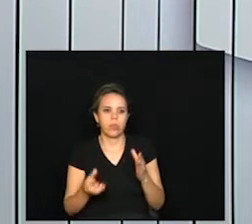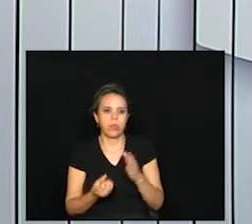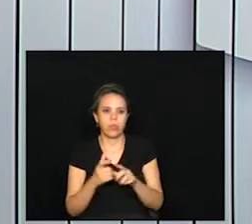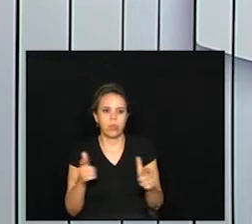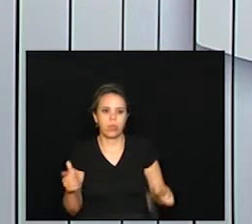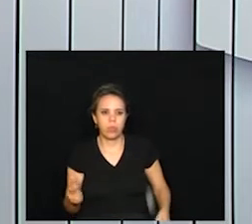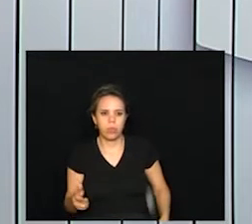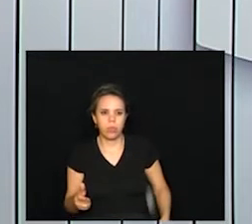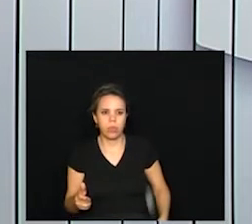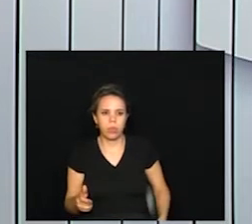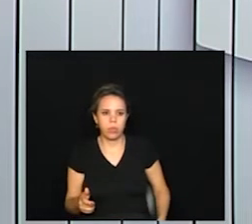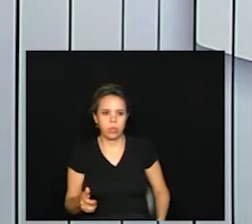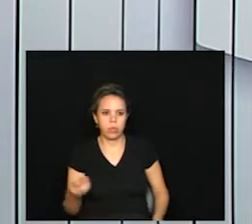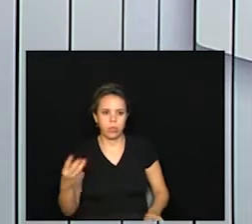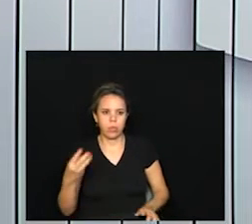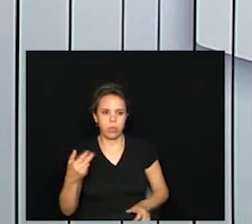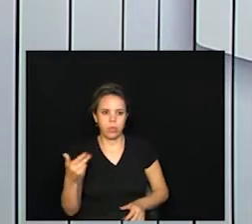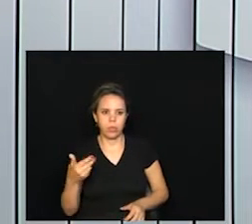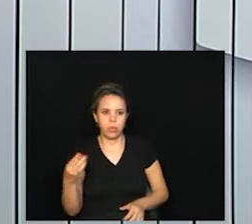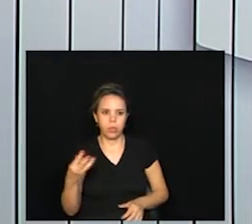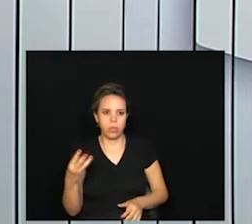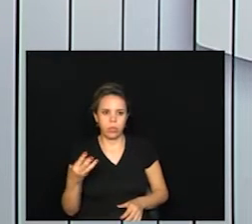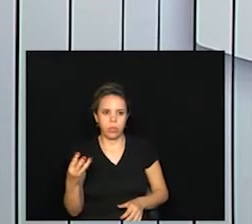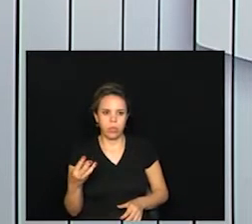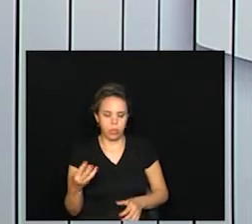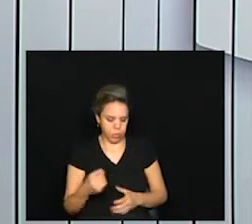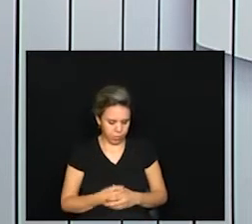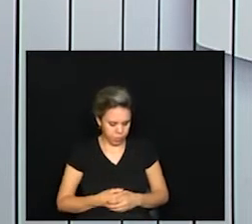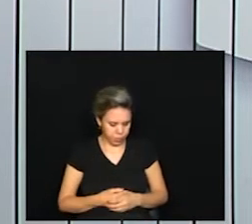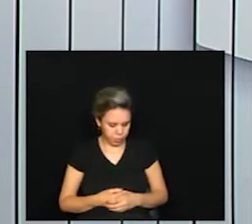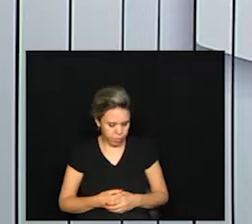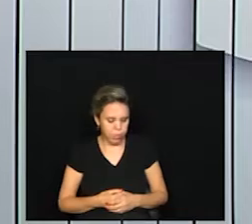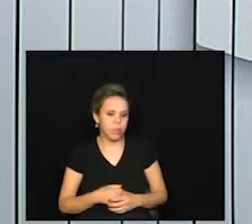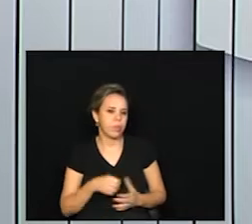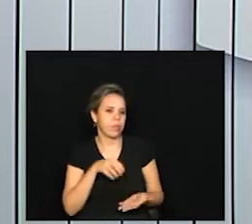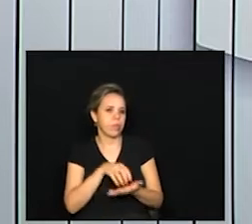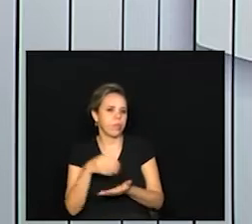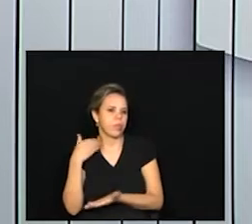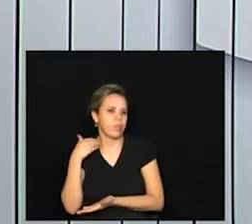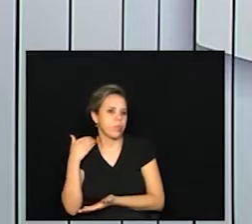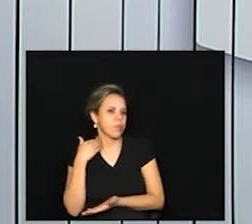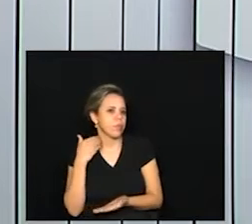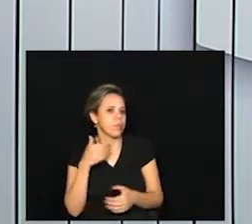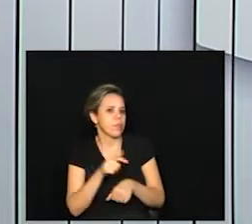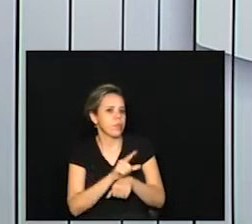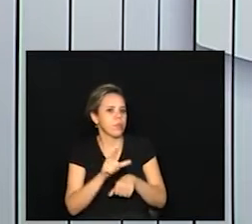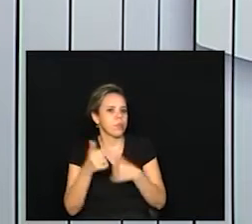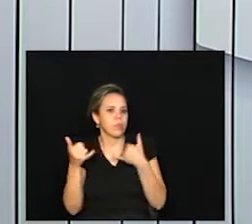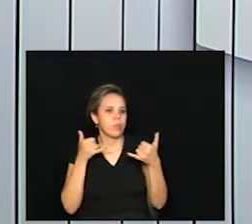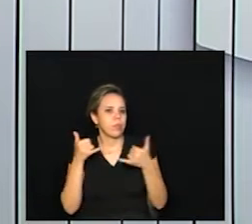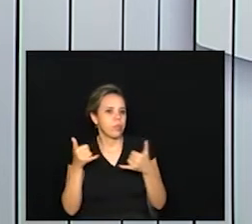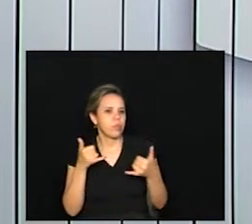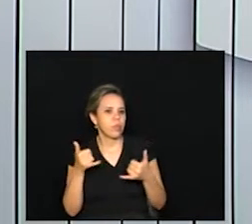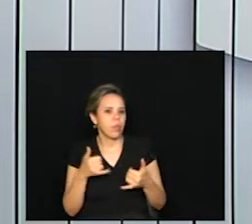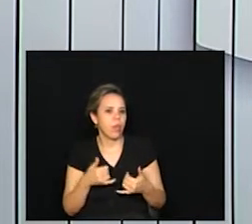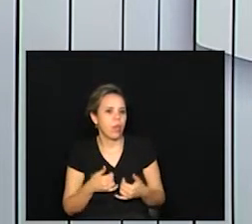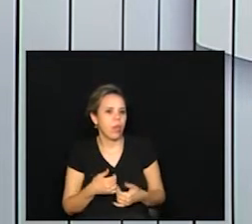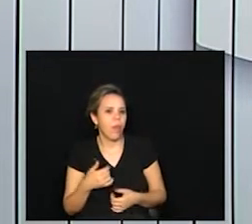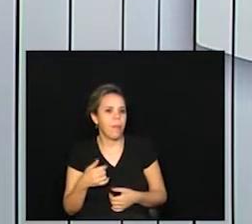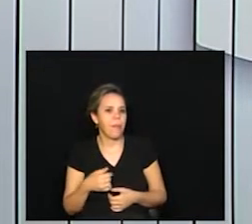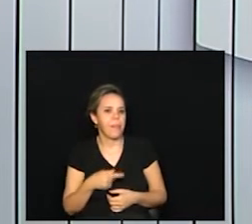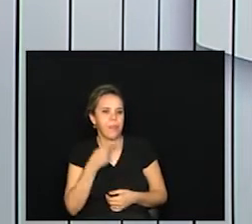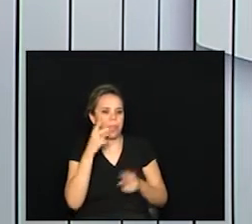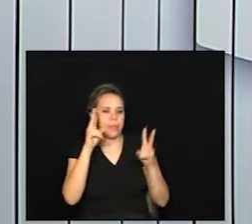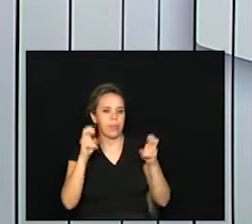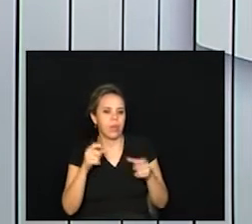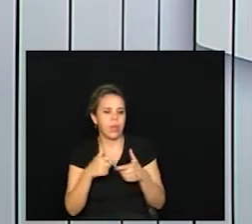O segundo e o terceiro lugares são ocupados pelos bancos e pelo setor de telefonia móvel. Para falar